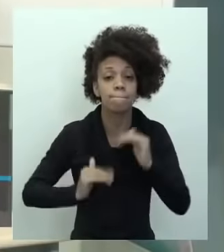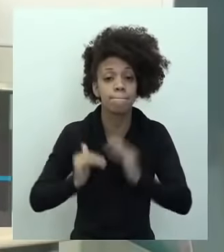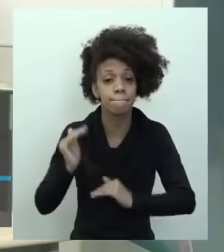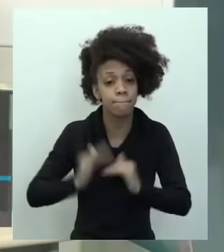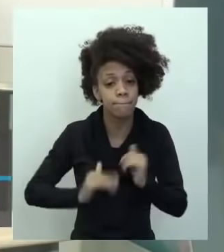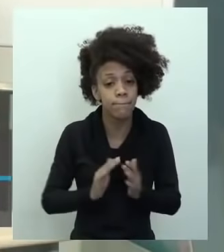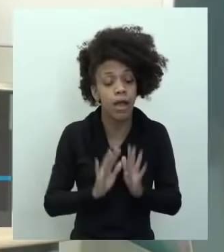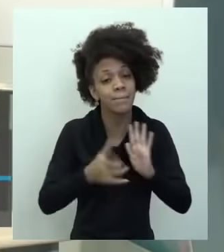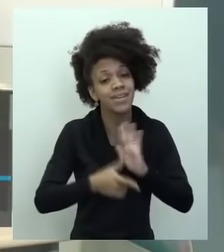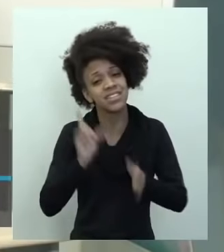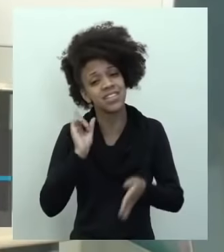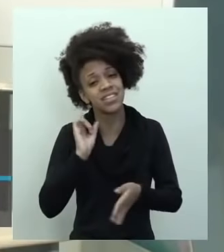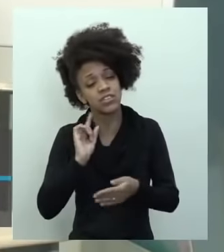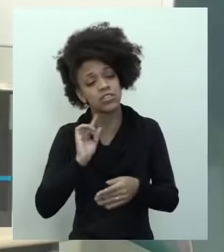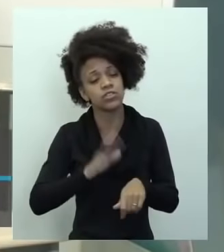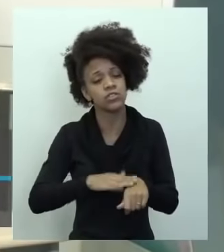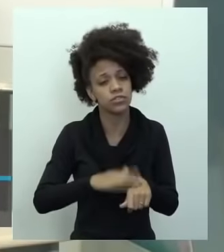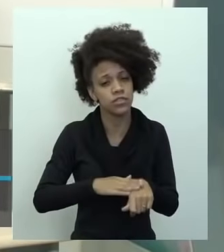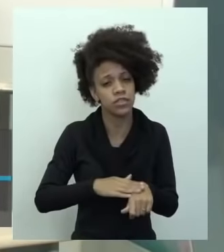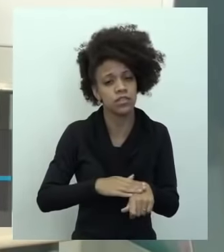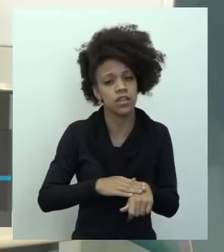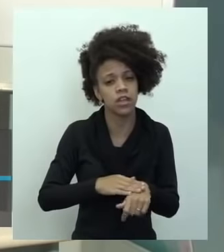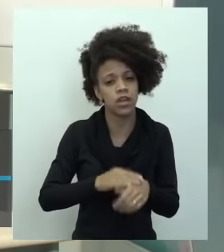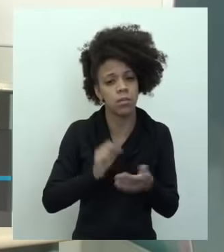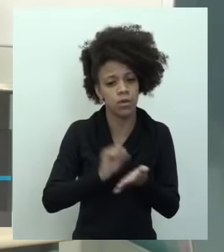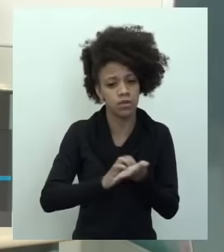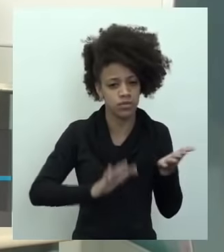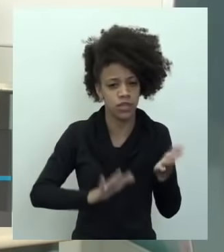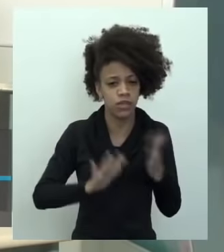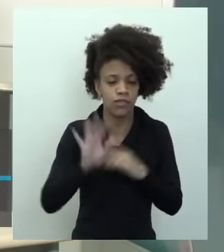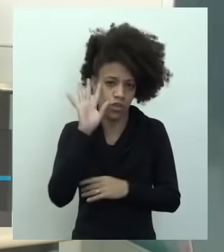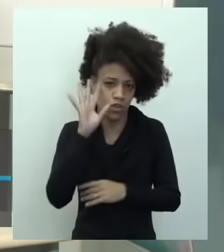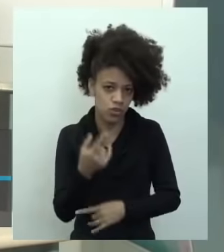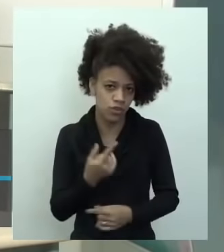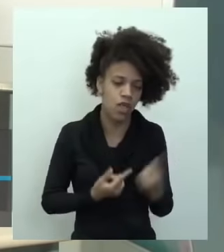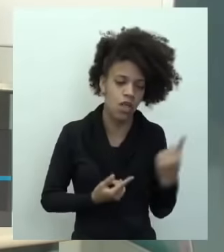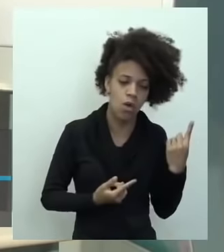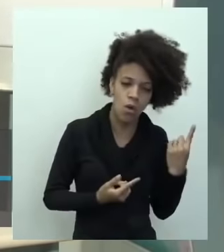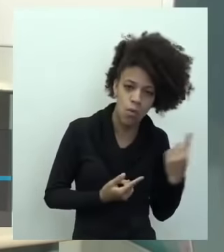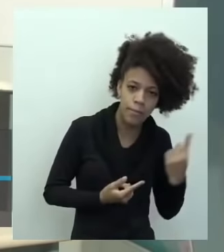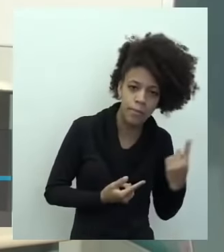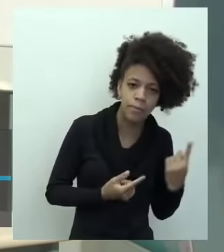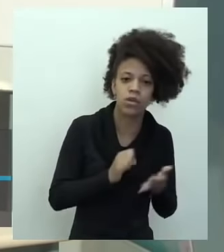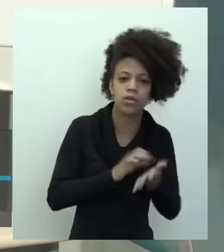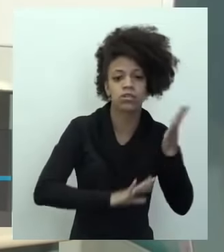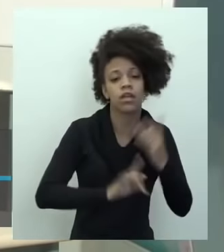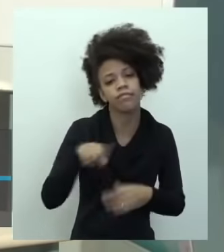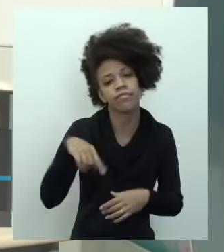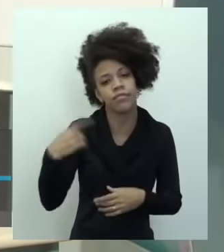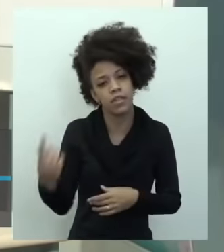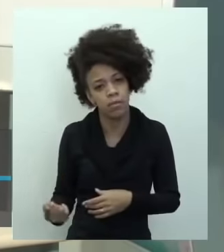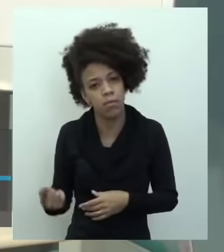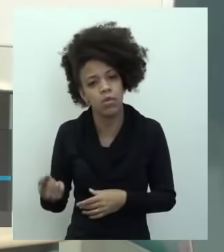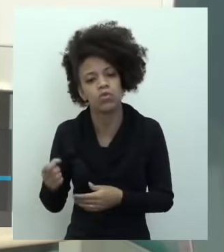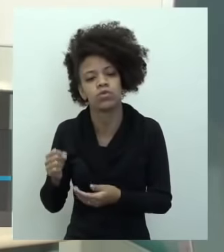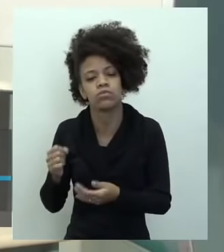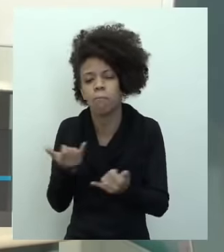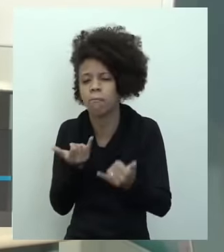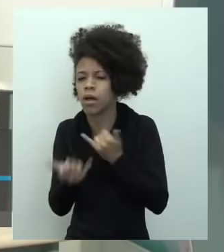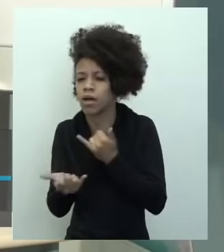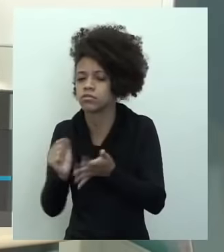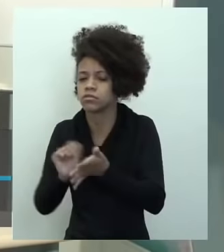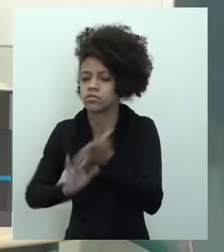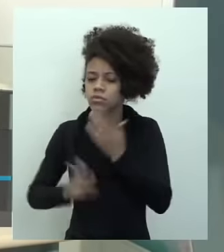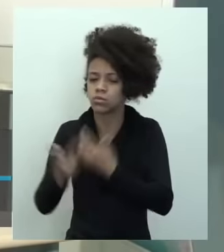gente fazer esse exercício, eu vou resolver um exercício junto com vocês e depois nós vamos ter um exercício bem parecido.